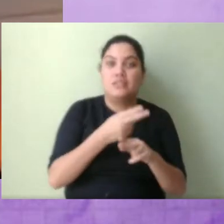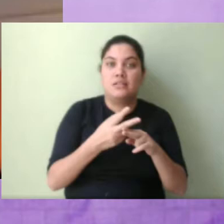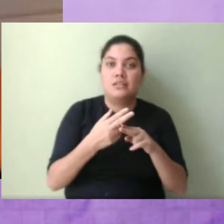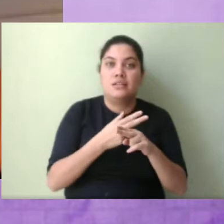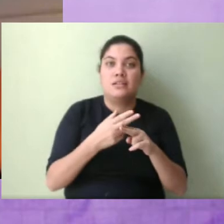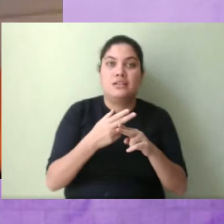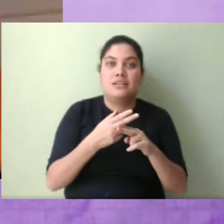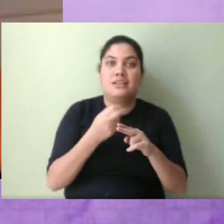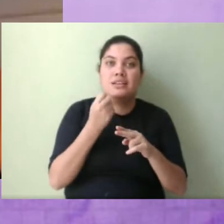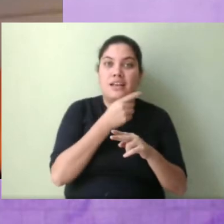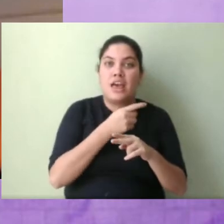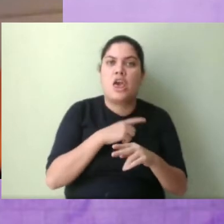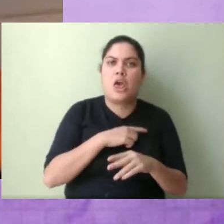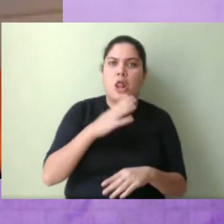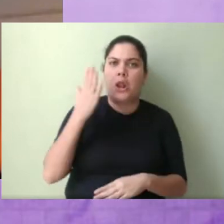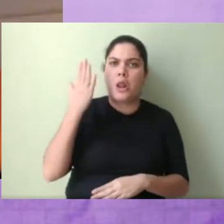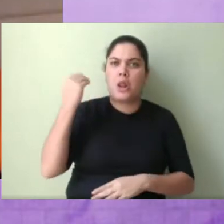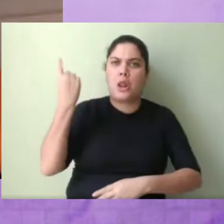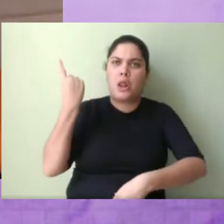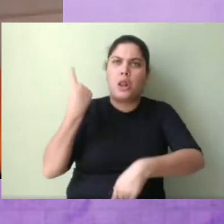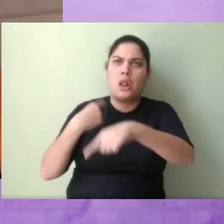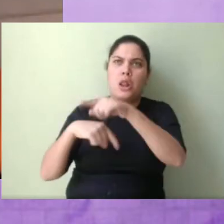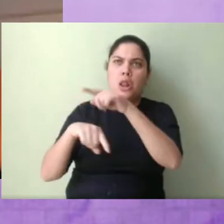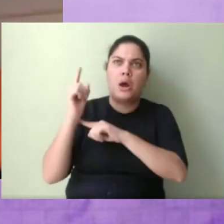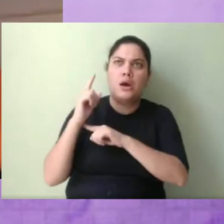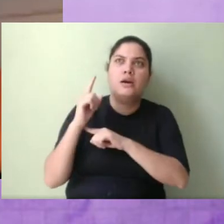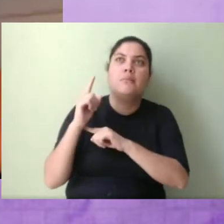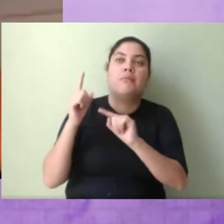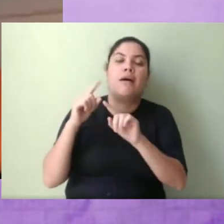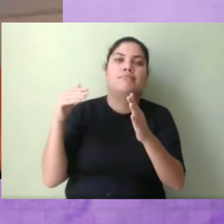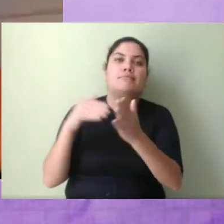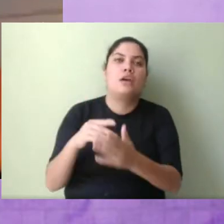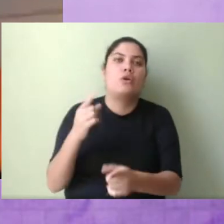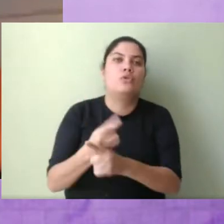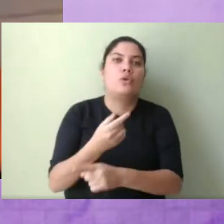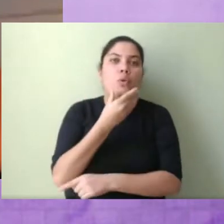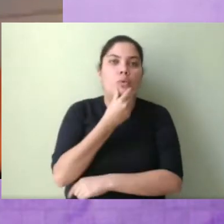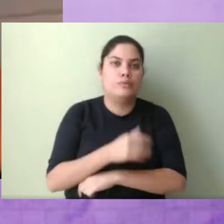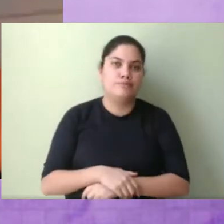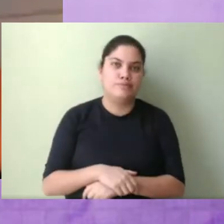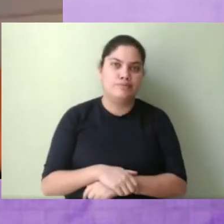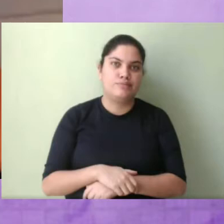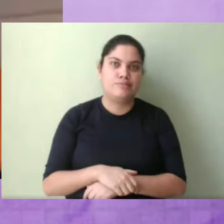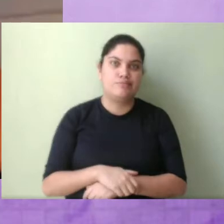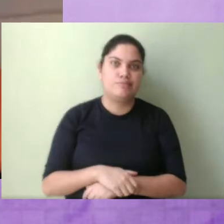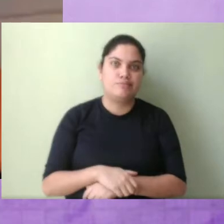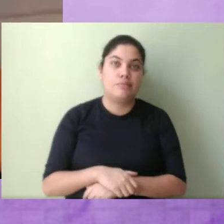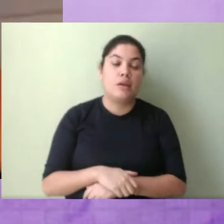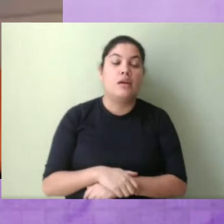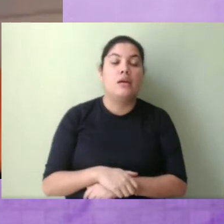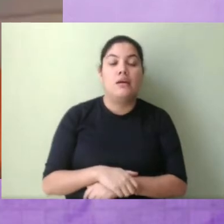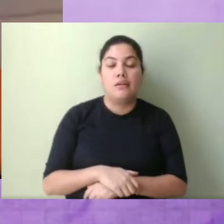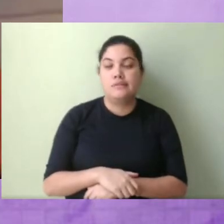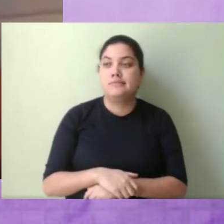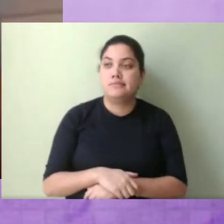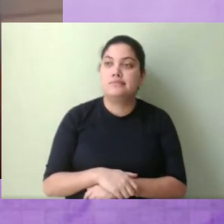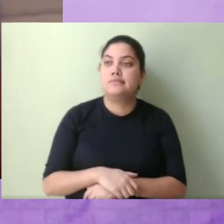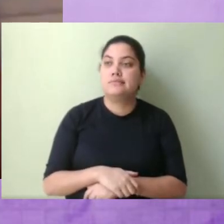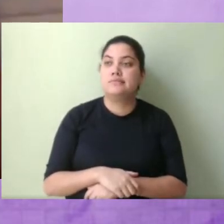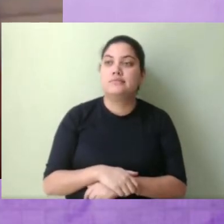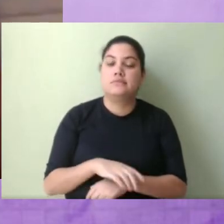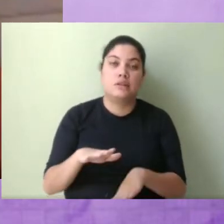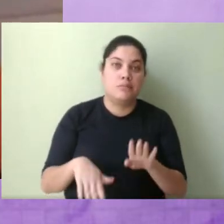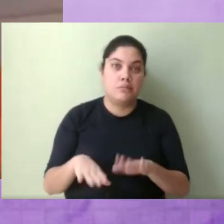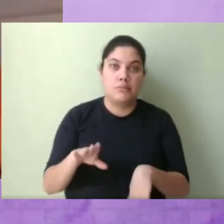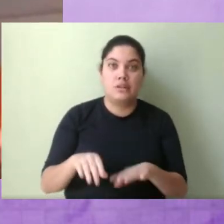mensagem que se manda é que nós somos cuidadoras. E as comédias românticas é pior ainda, porque a mulher é bem-sucedida até ela encontrar um